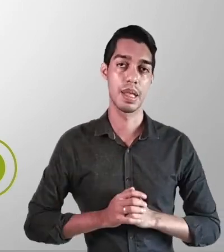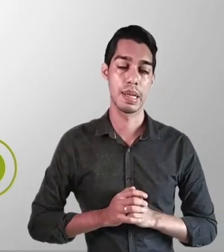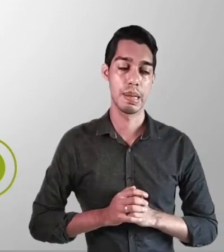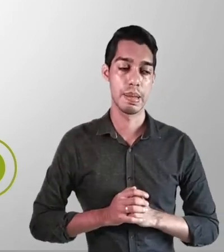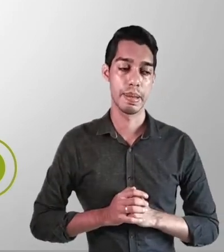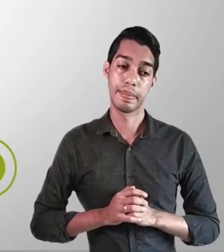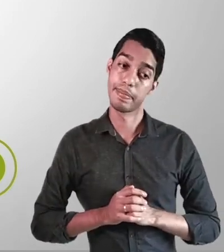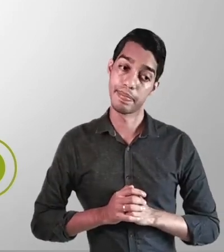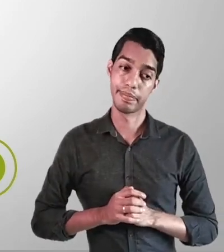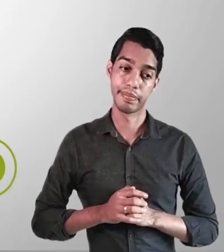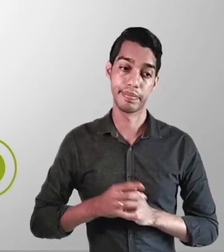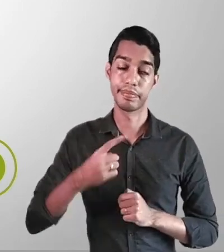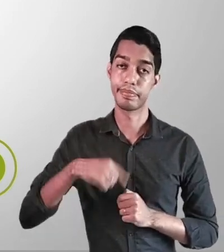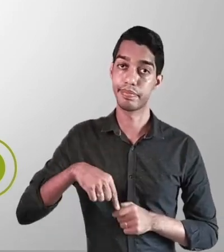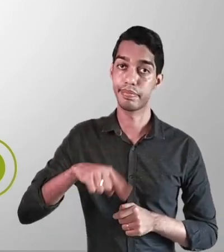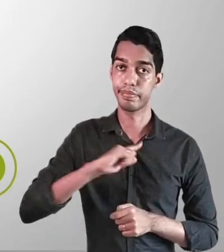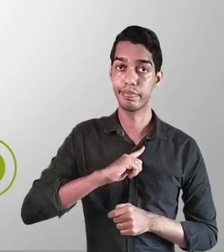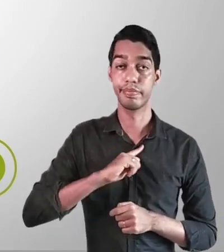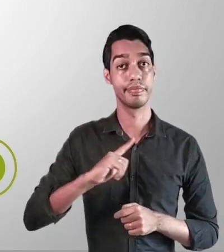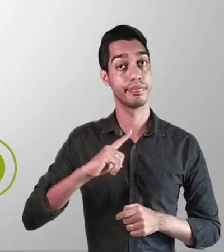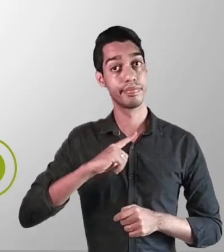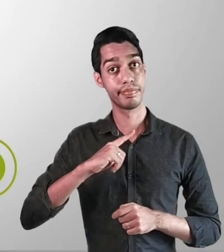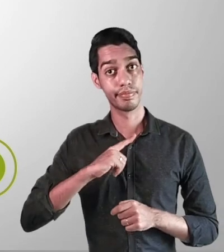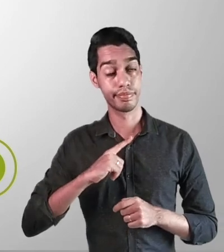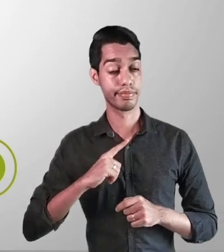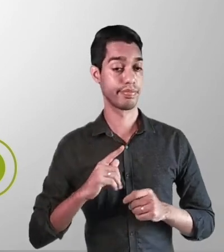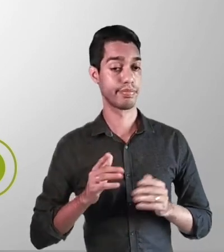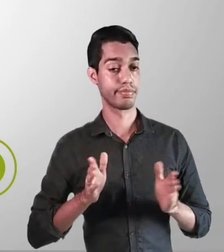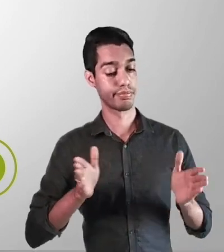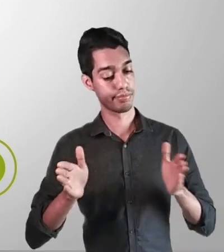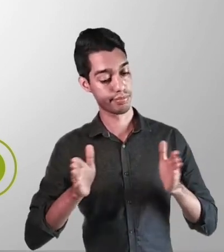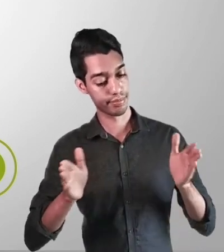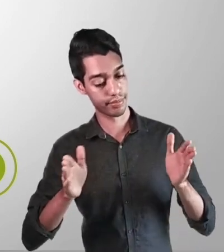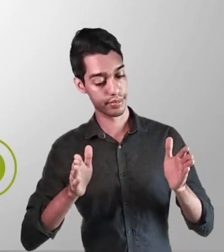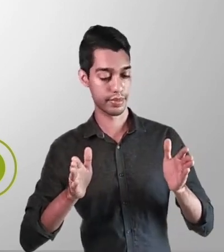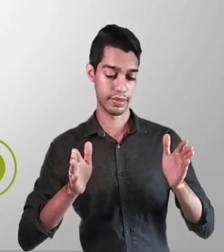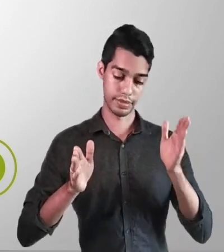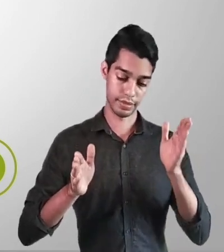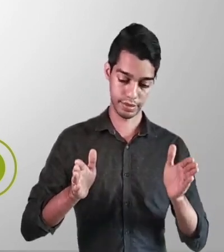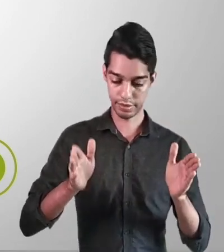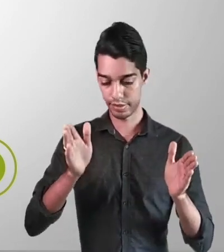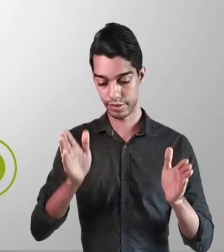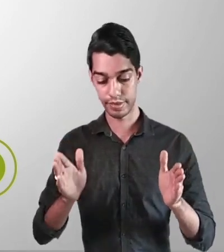tem frentes bastante desafiadoras